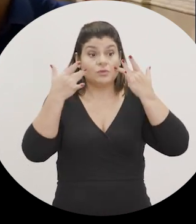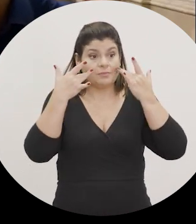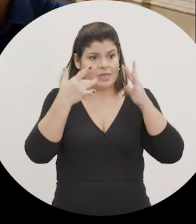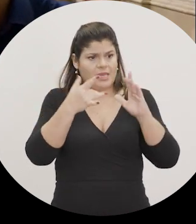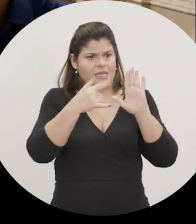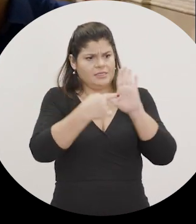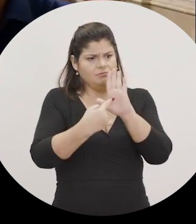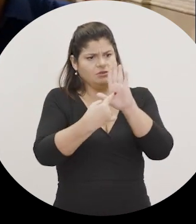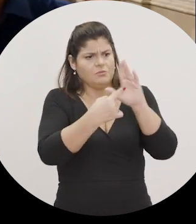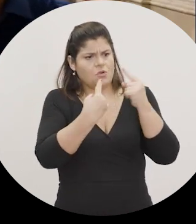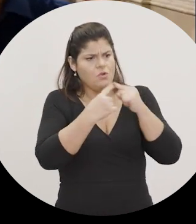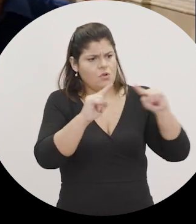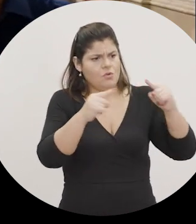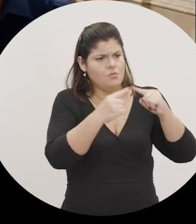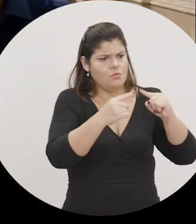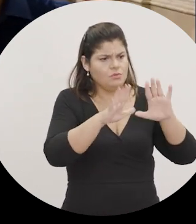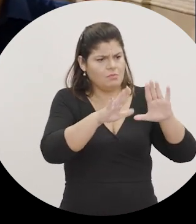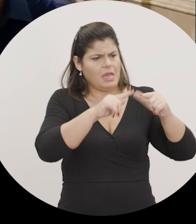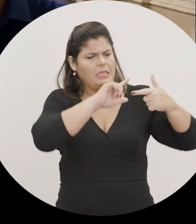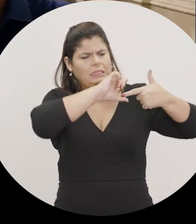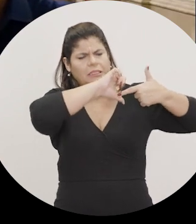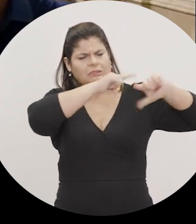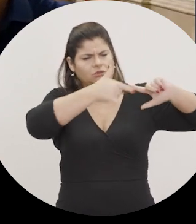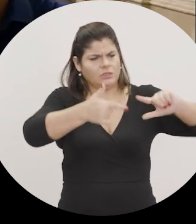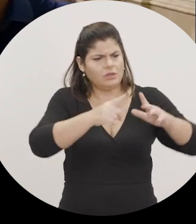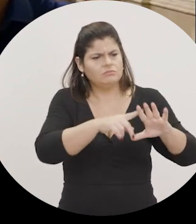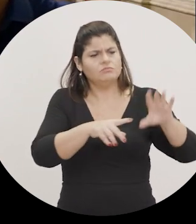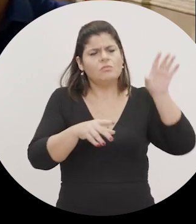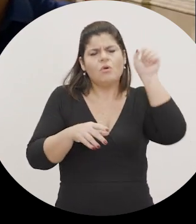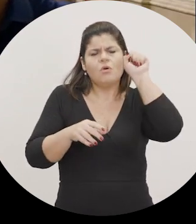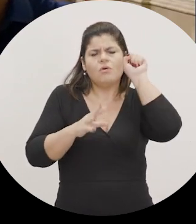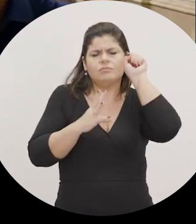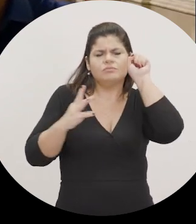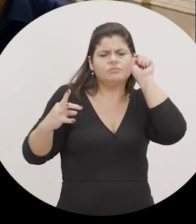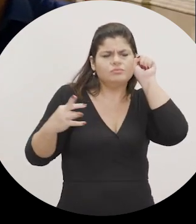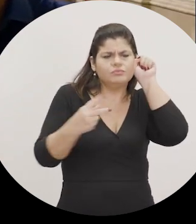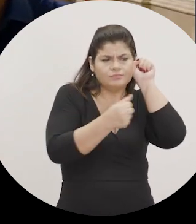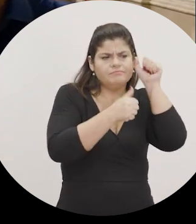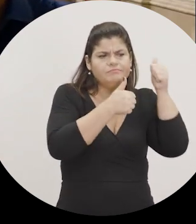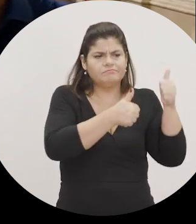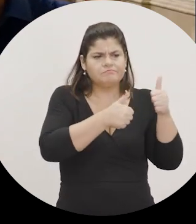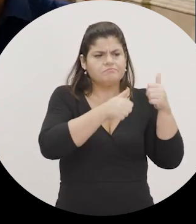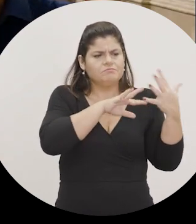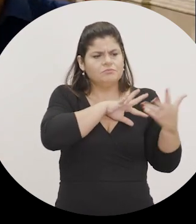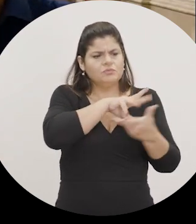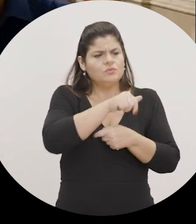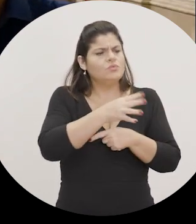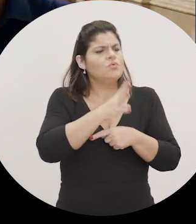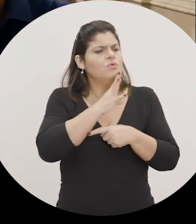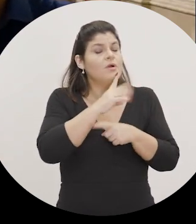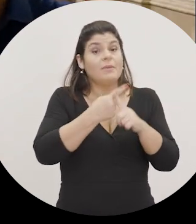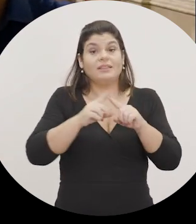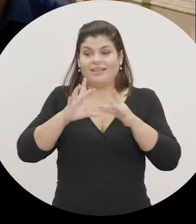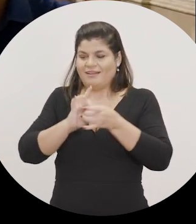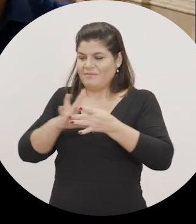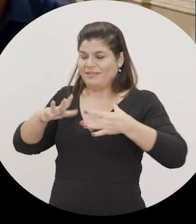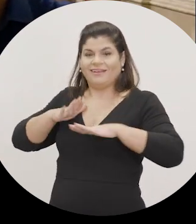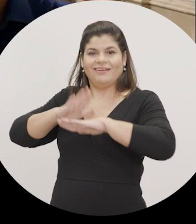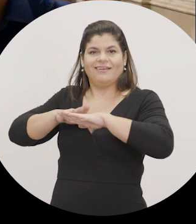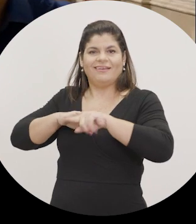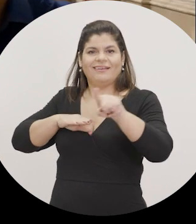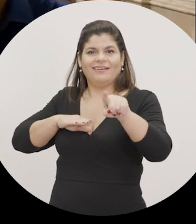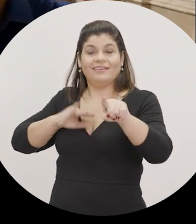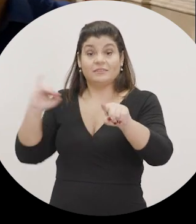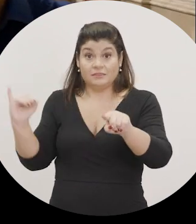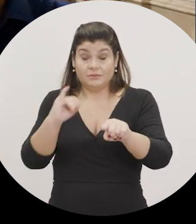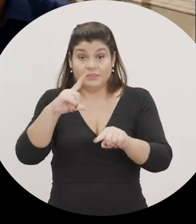peça que em si é absolutamente tradicional, está nos ouvidos de todo mundo, né? E tem a liberdade para